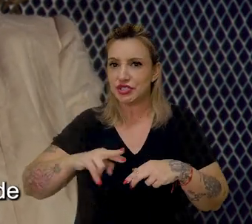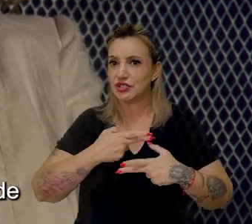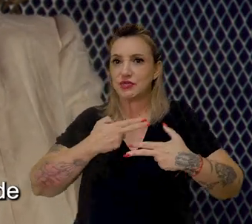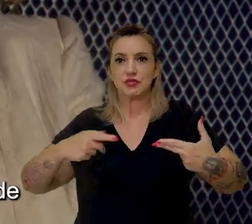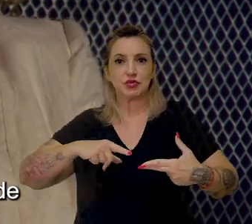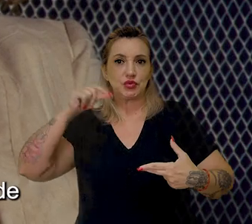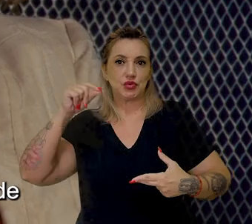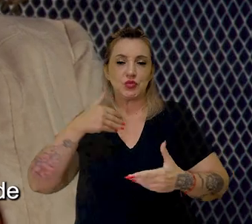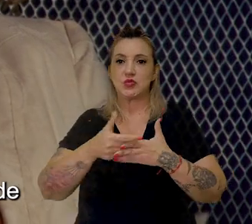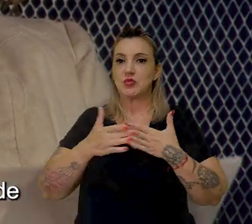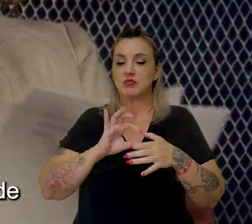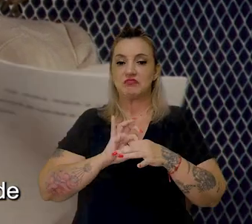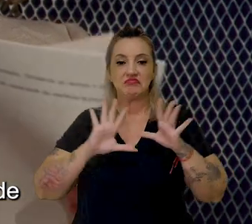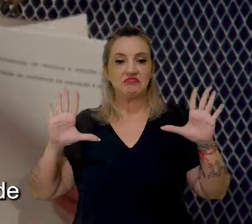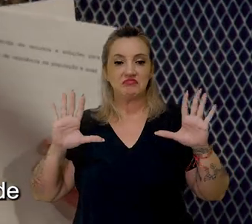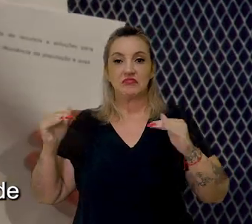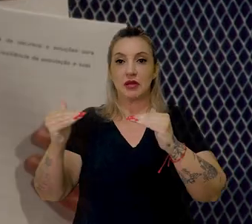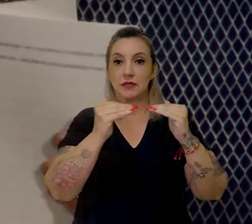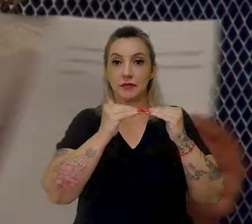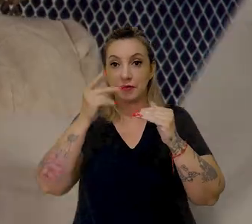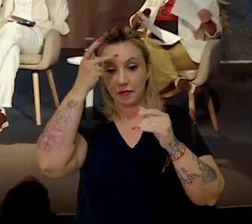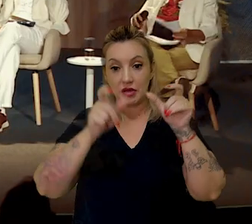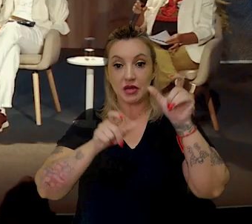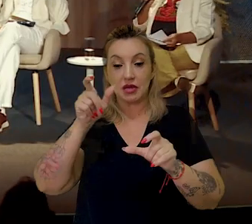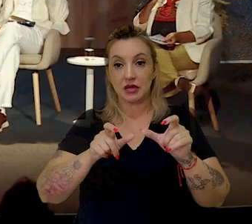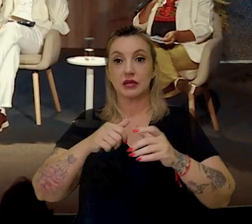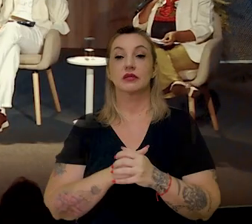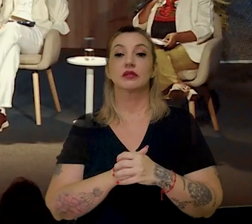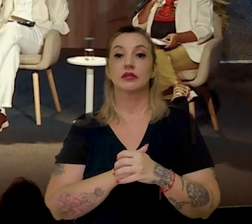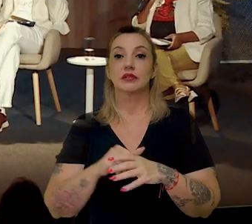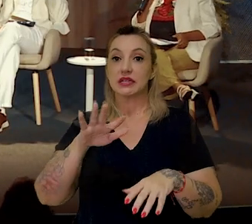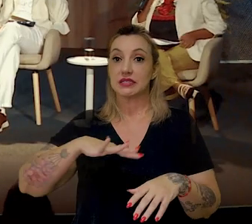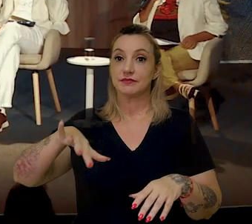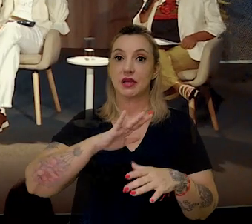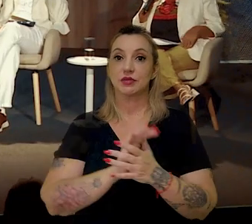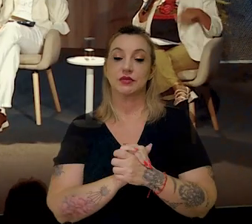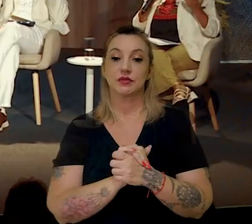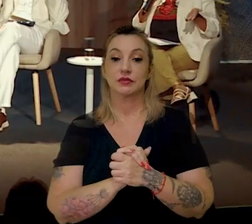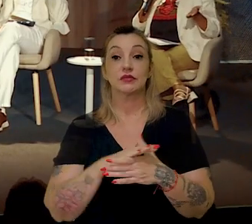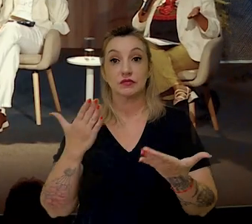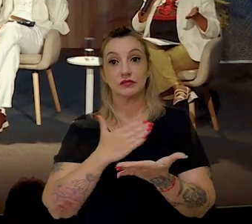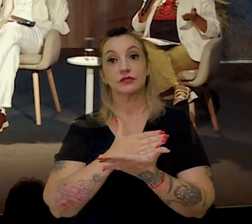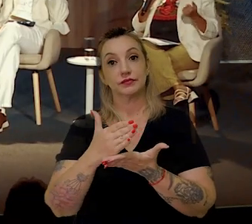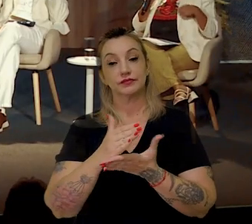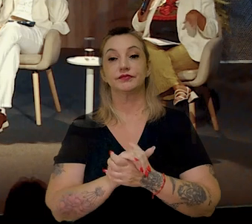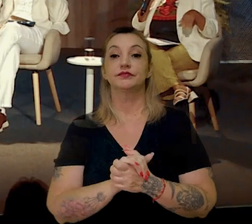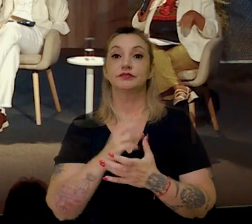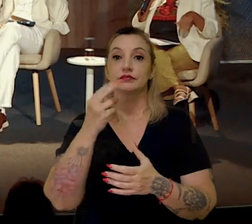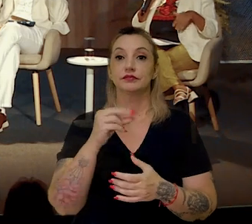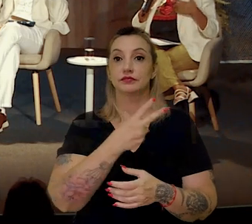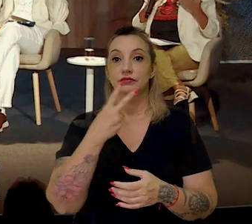de as pessoas estarem em pé de igualdade nesse nesse espaço e a partir disso então em